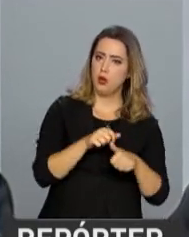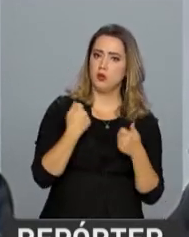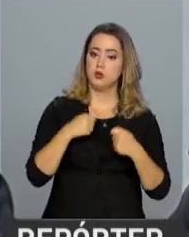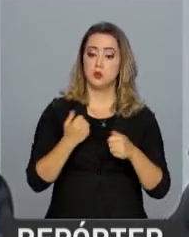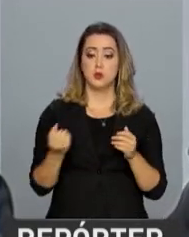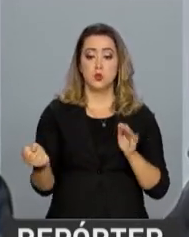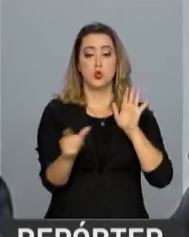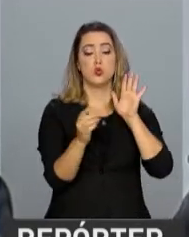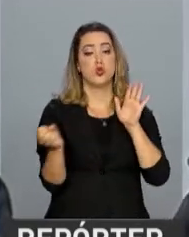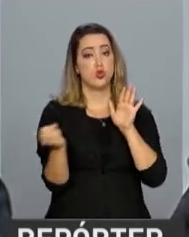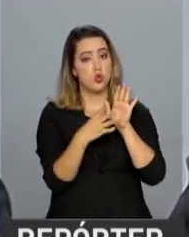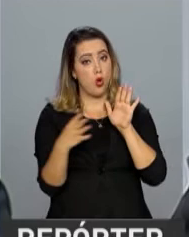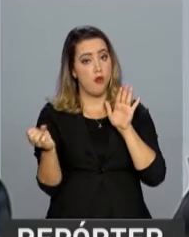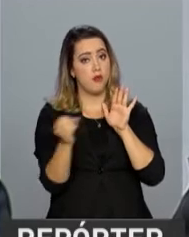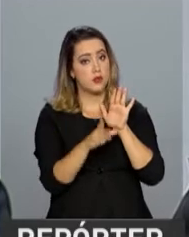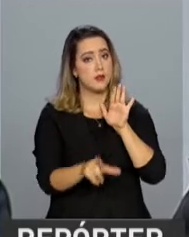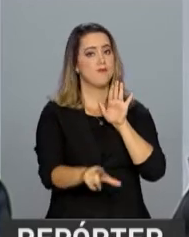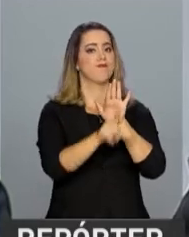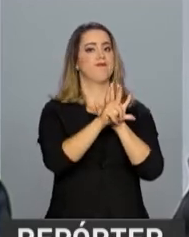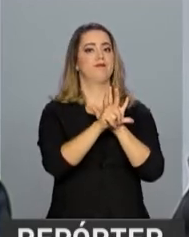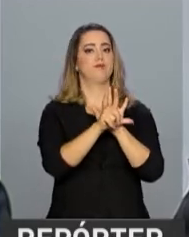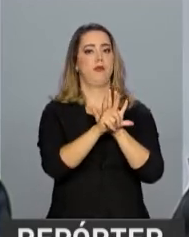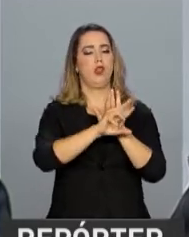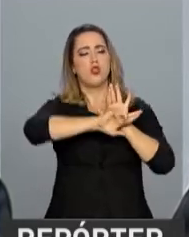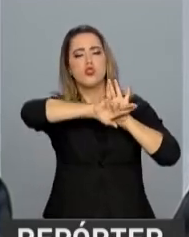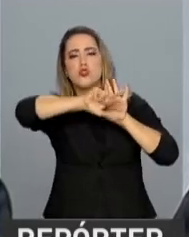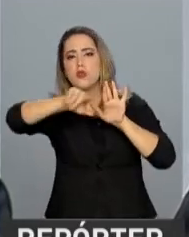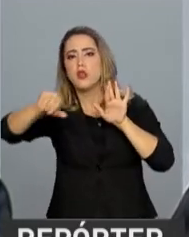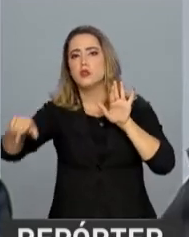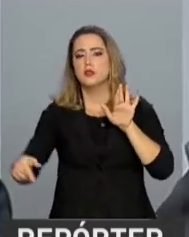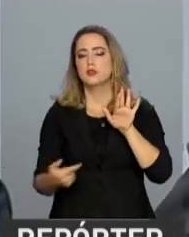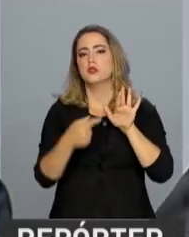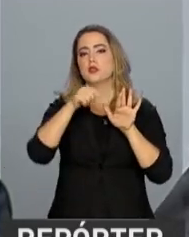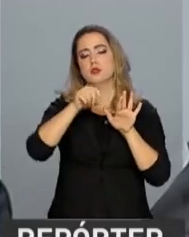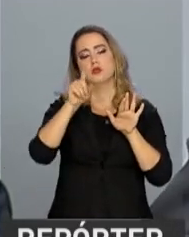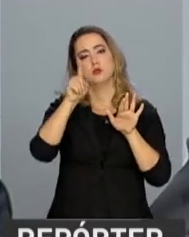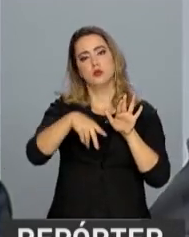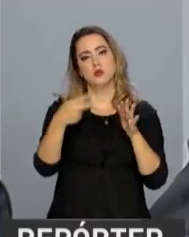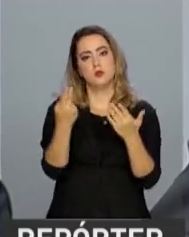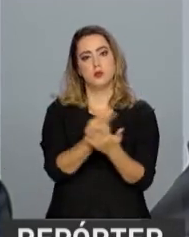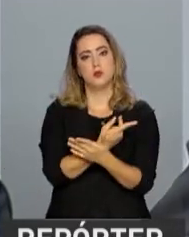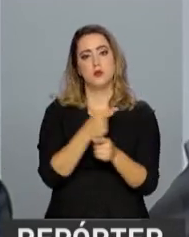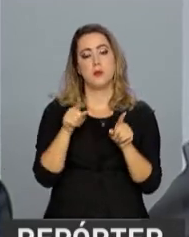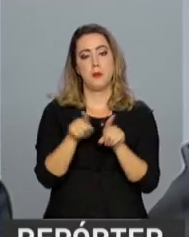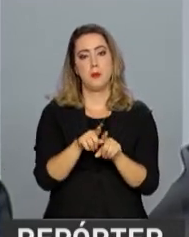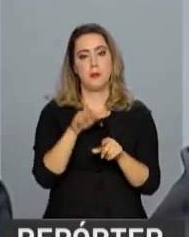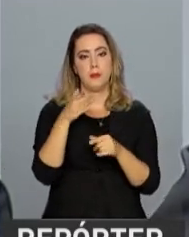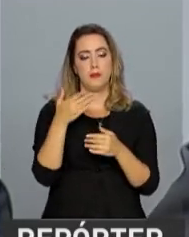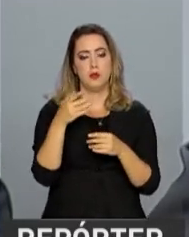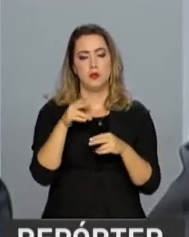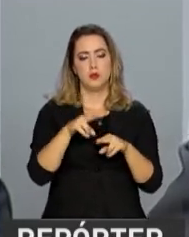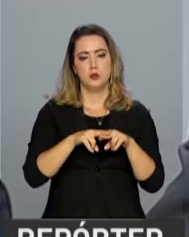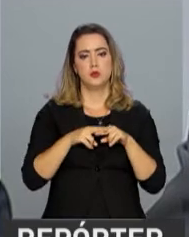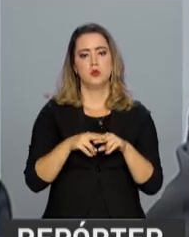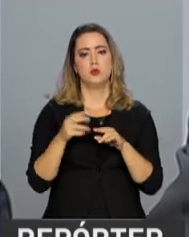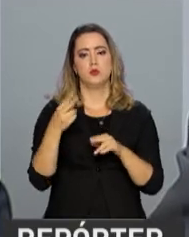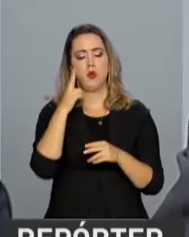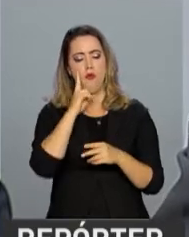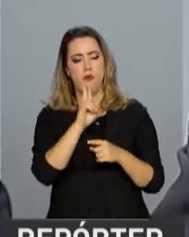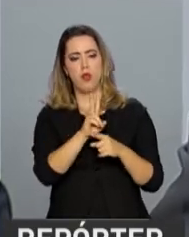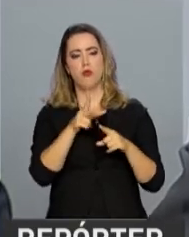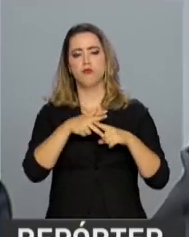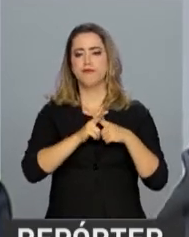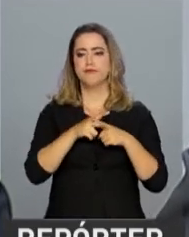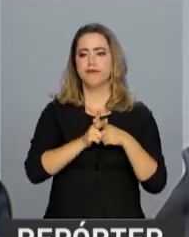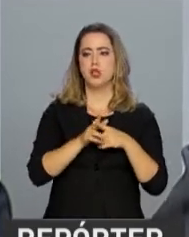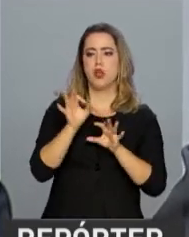dos diversos programas públicos do governo o que tem sido feita através de reavaliação dos